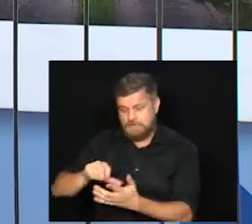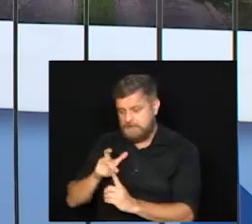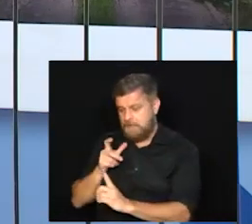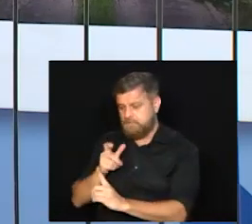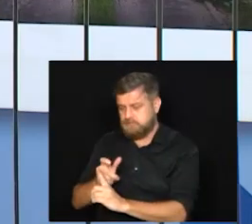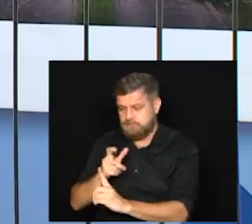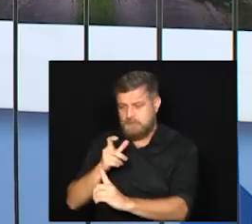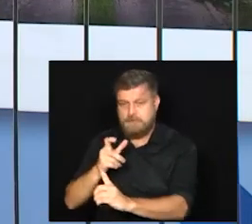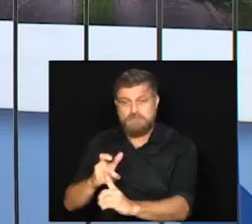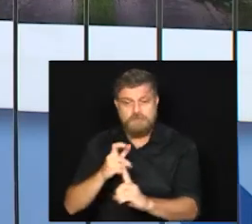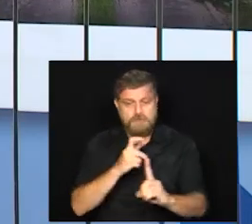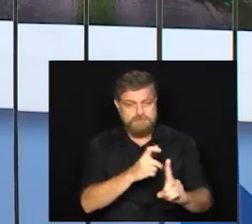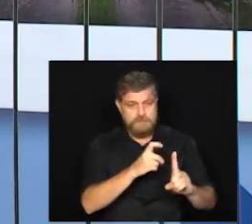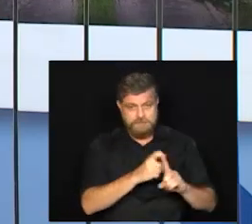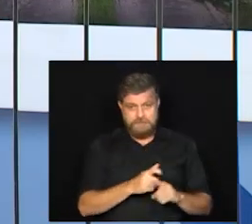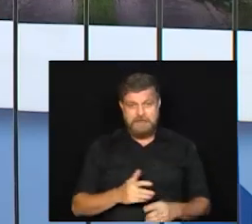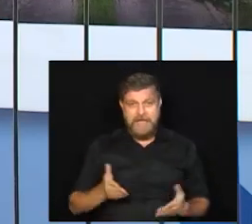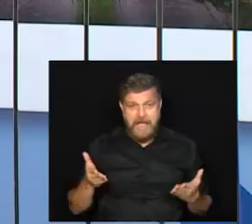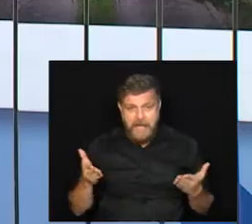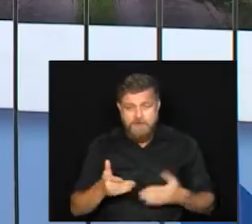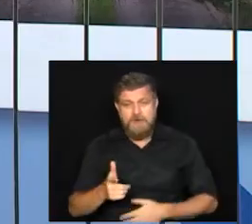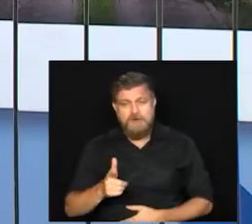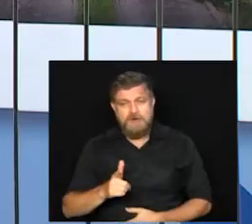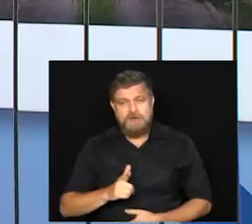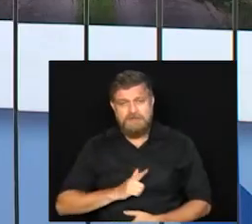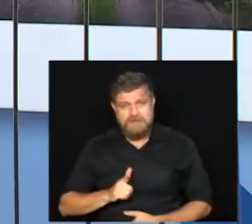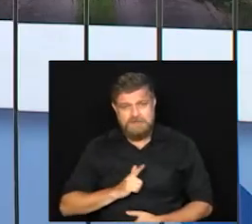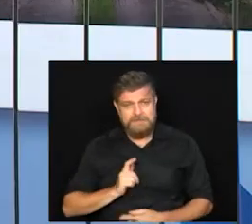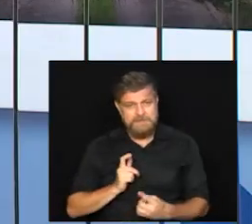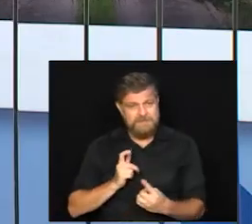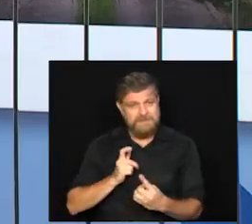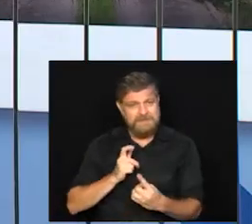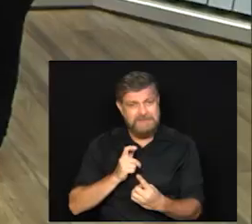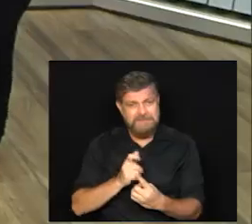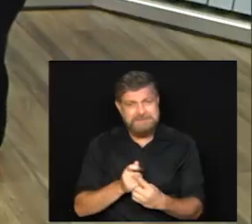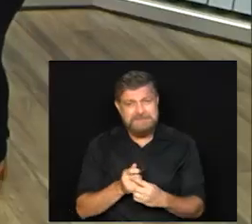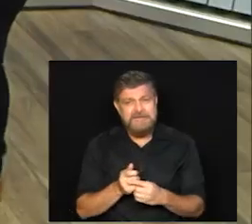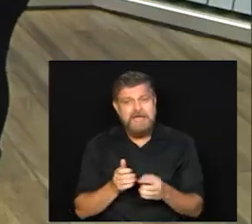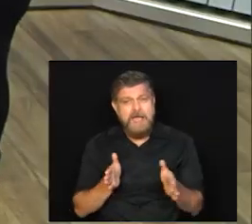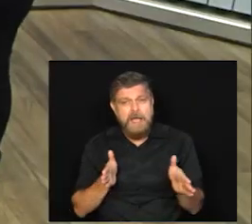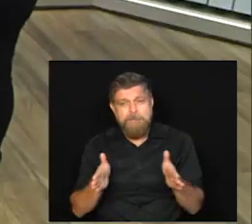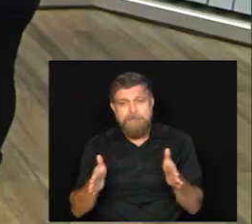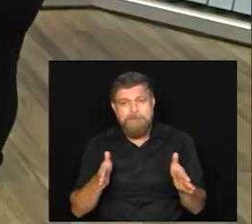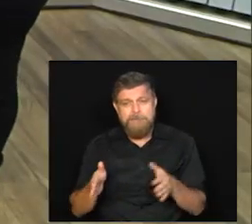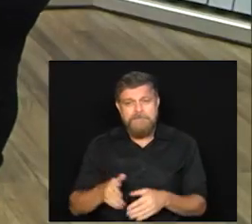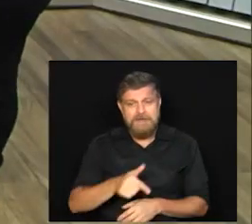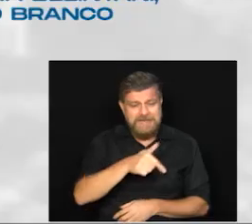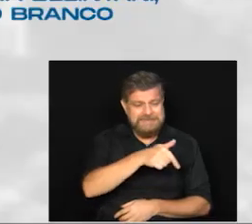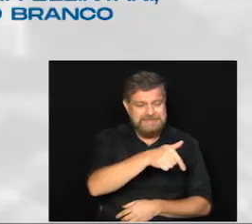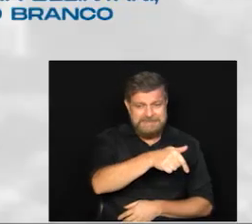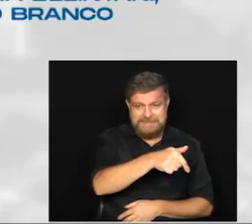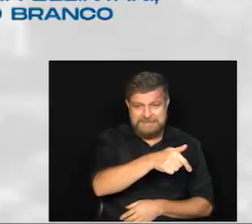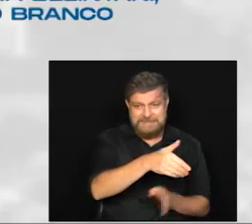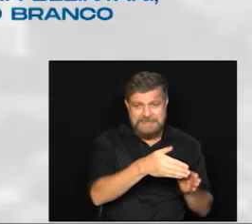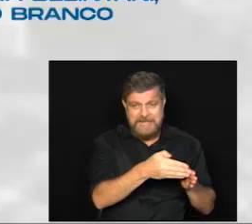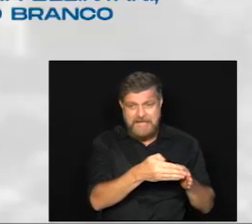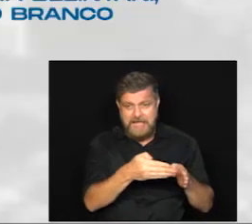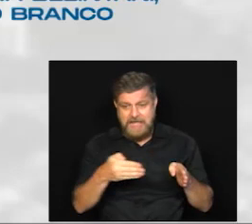e nós estamos no momento em que a vacinação é para o público de 77